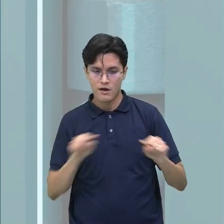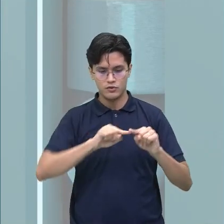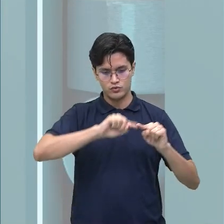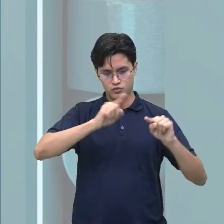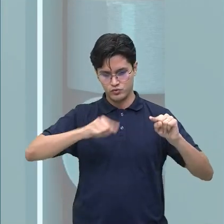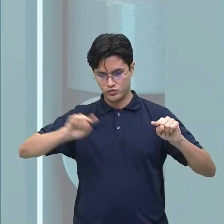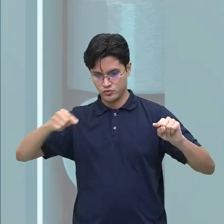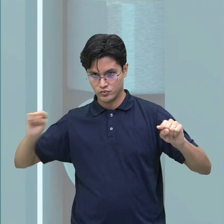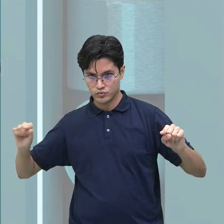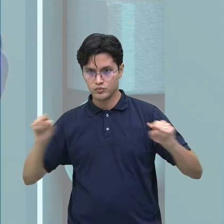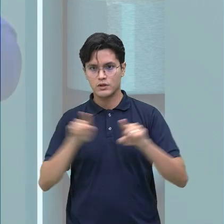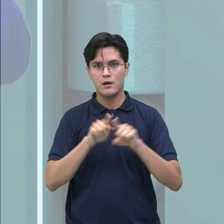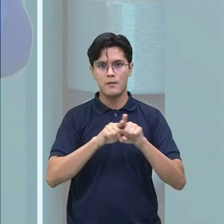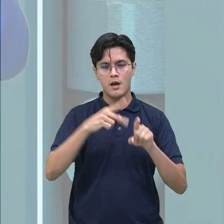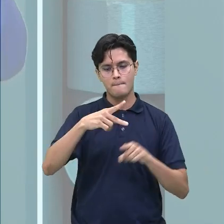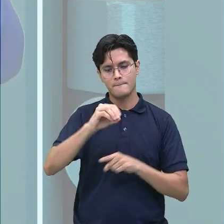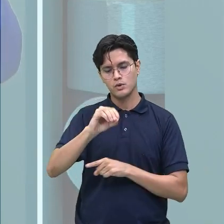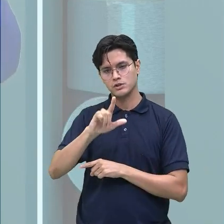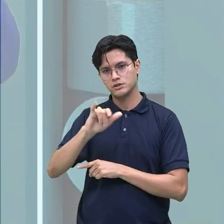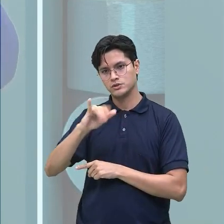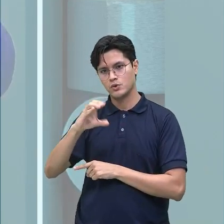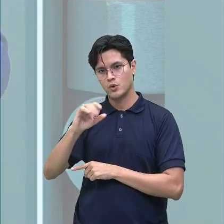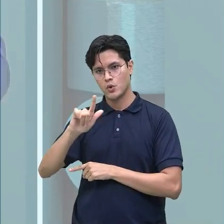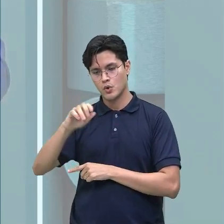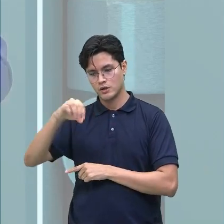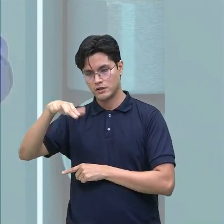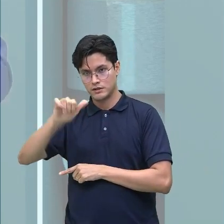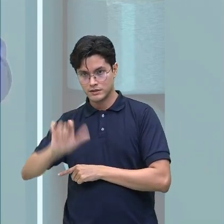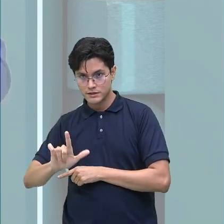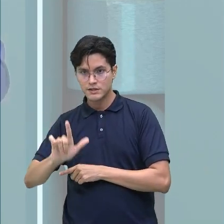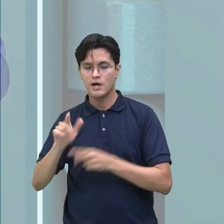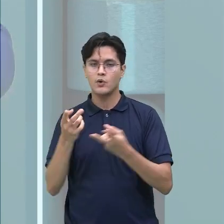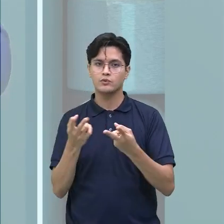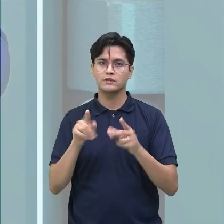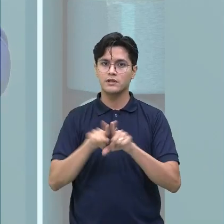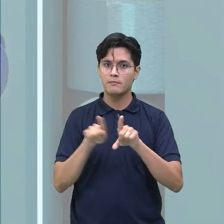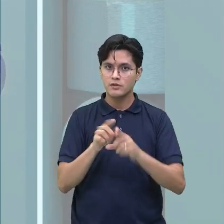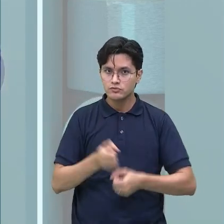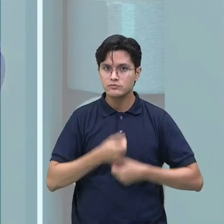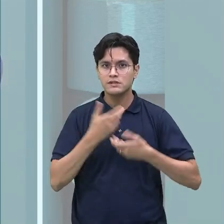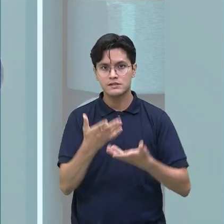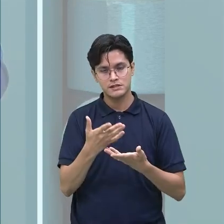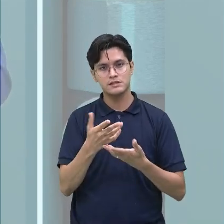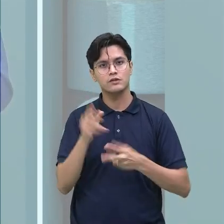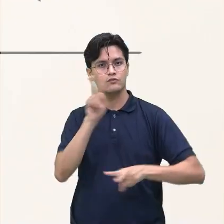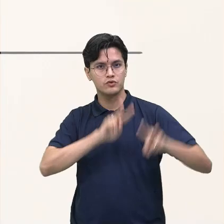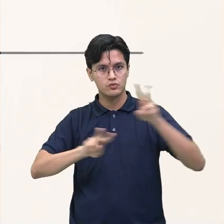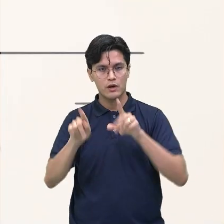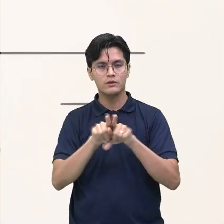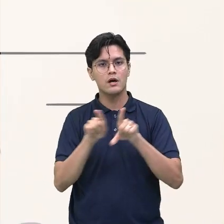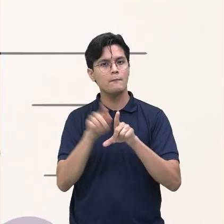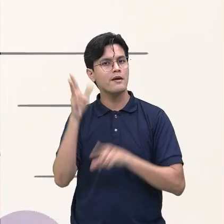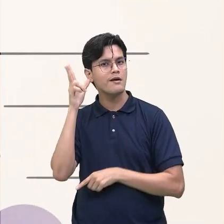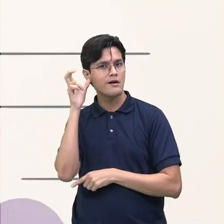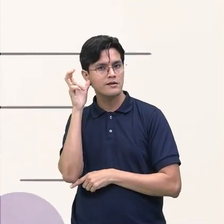mostrando tanto o visual quanto a audição através da arte. Vamos ver?